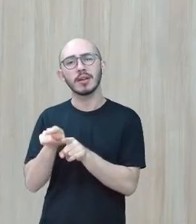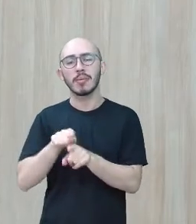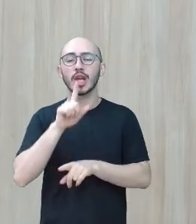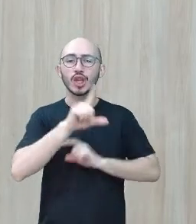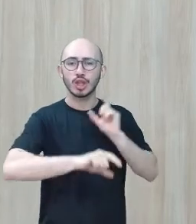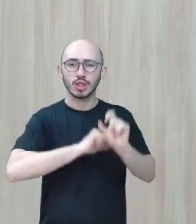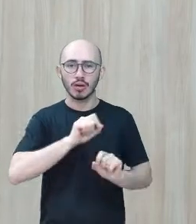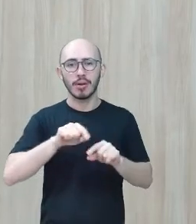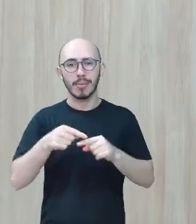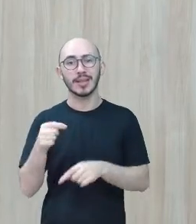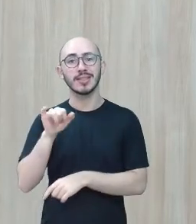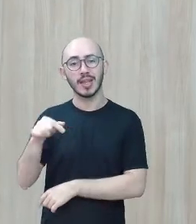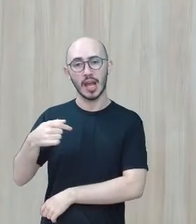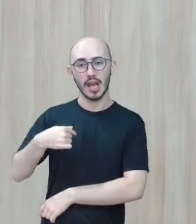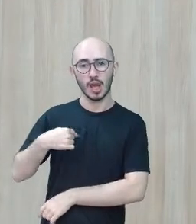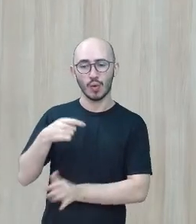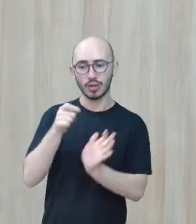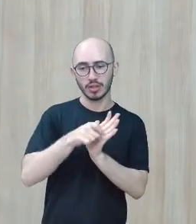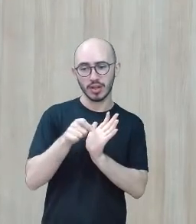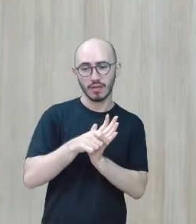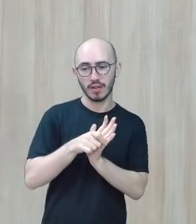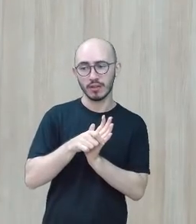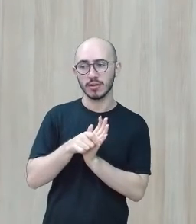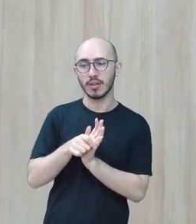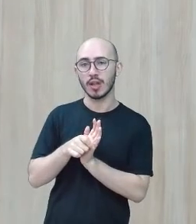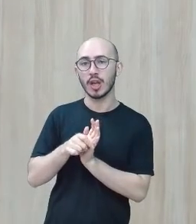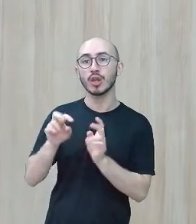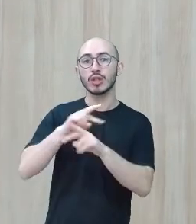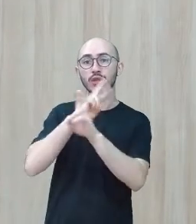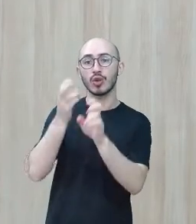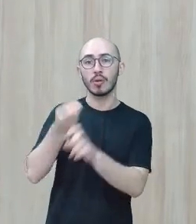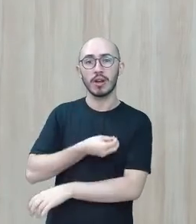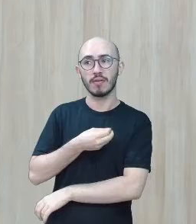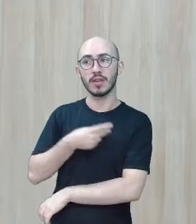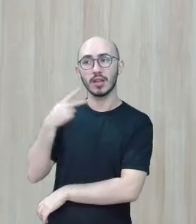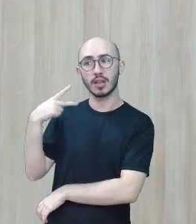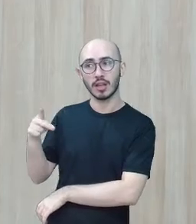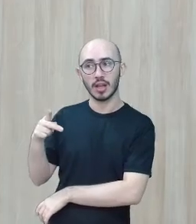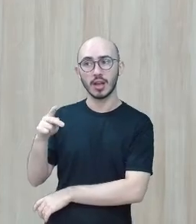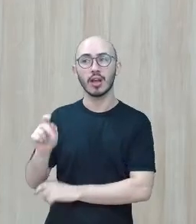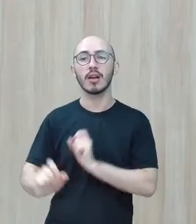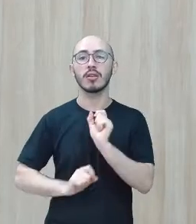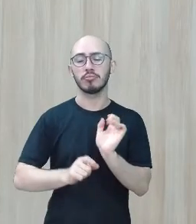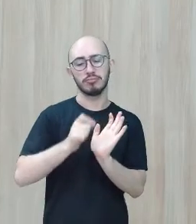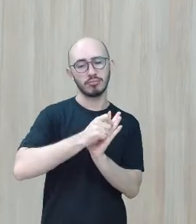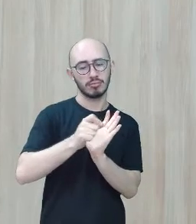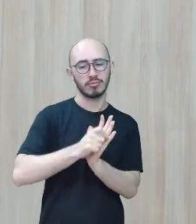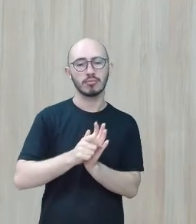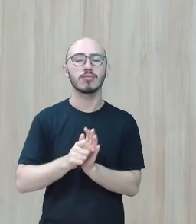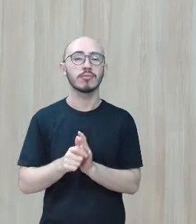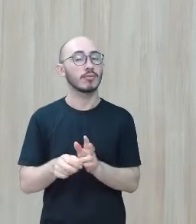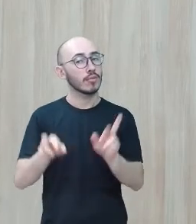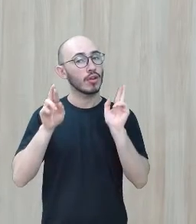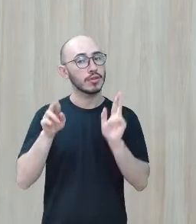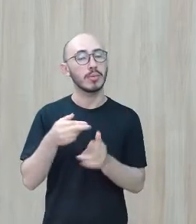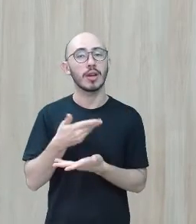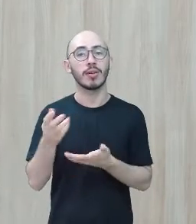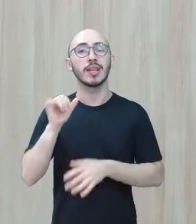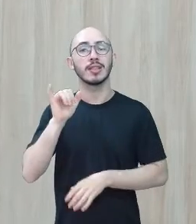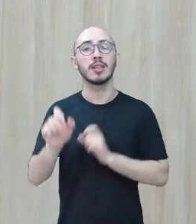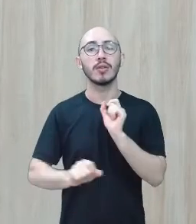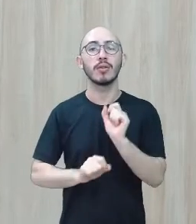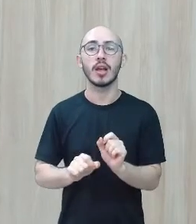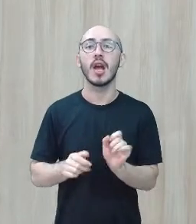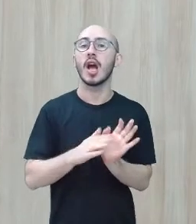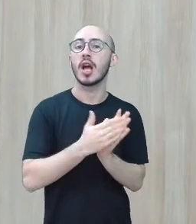Mas se eu escrever uma biografia sobre ela, espero que autorizada, porque biografias não autorizadas dão problemas judiciais,